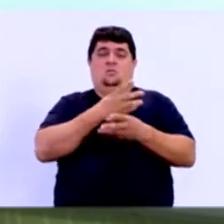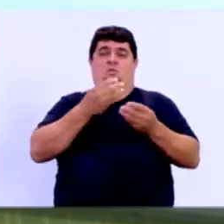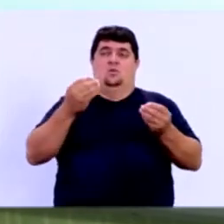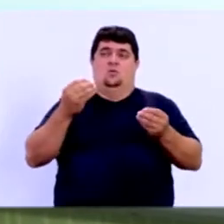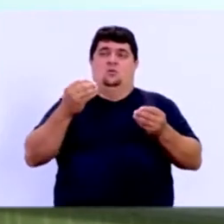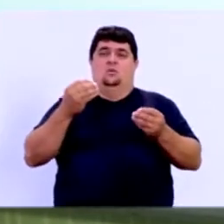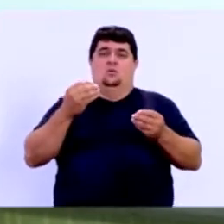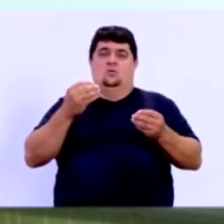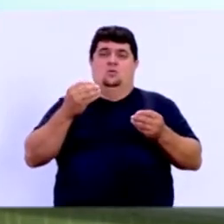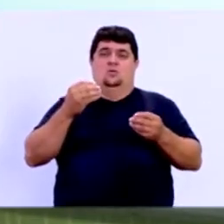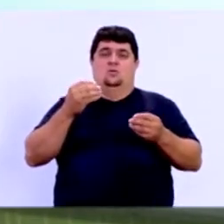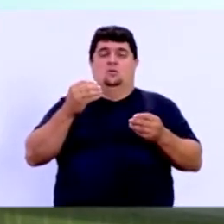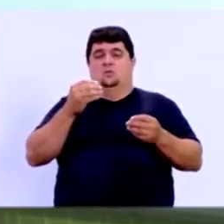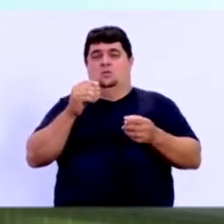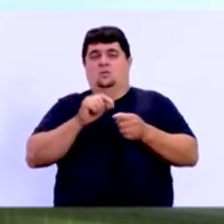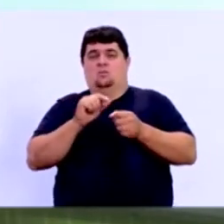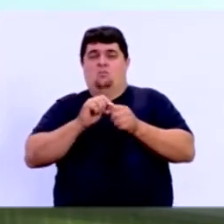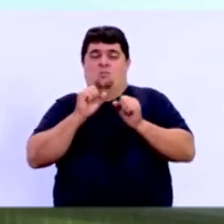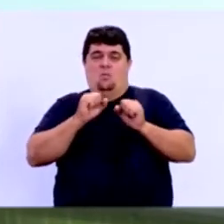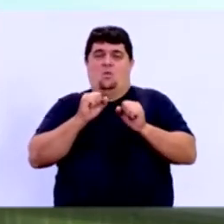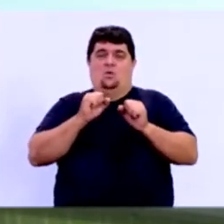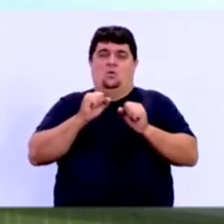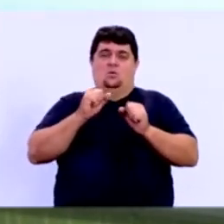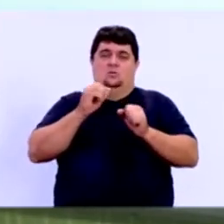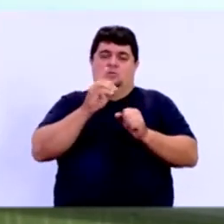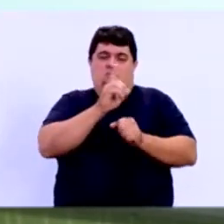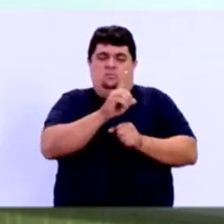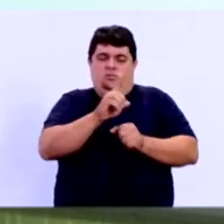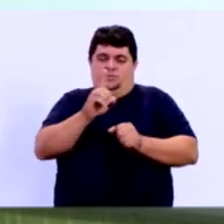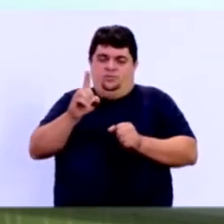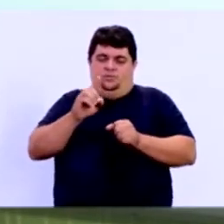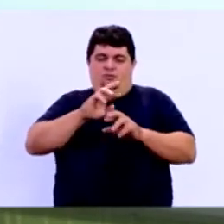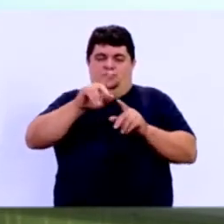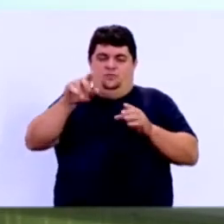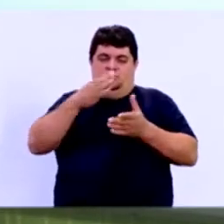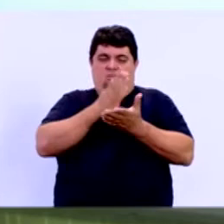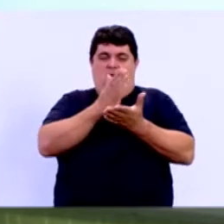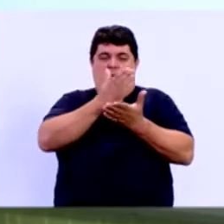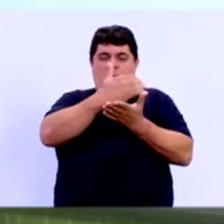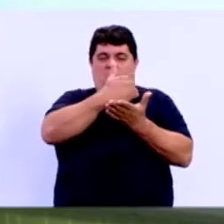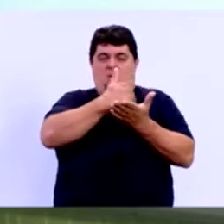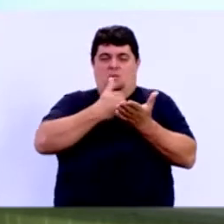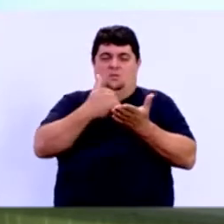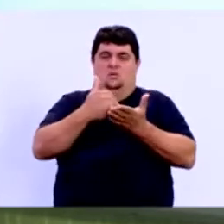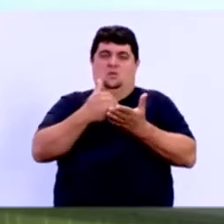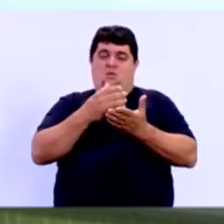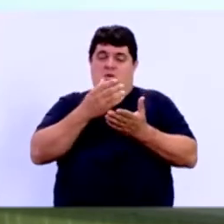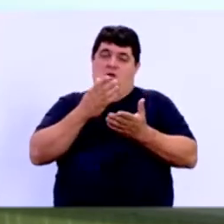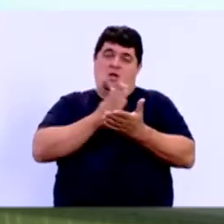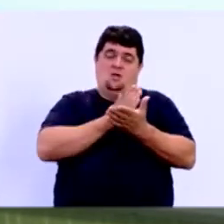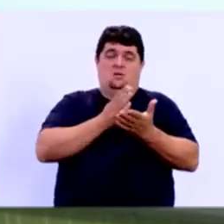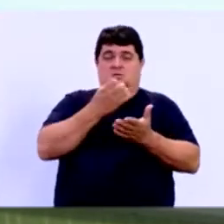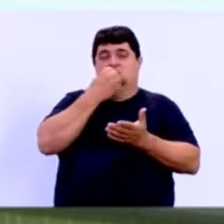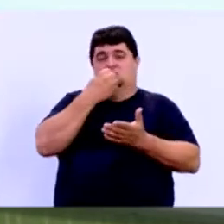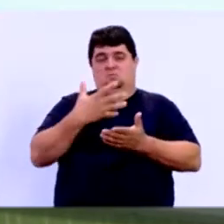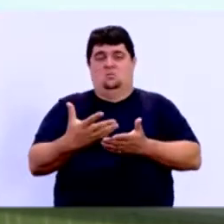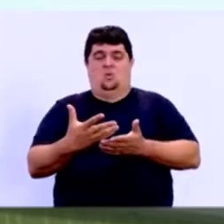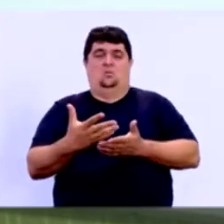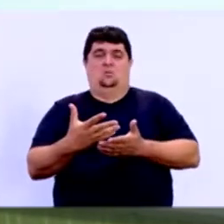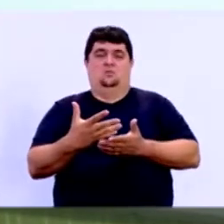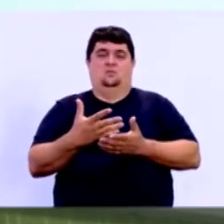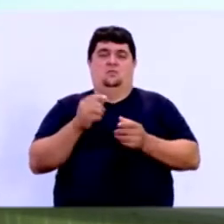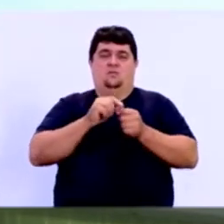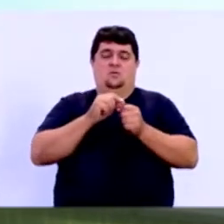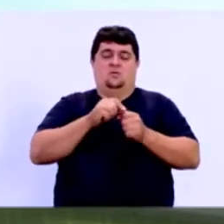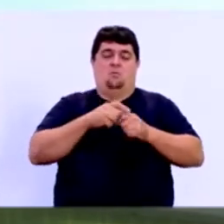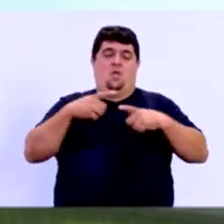custo operacional ele pode ser diluído em cada unidade desses produtos, né? Então é vantajoso fabricar em larga escala, né, professor